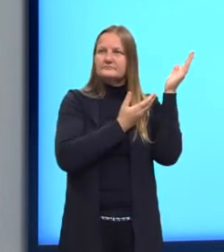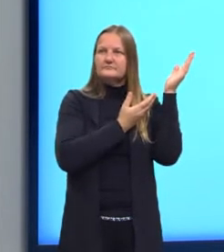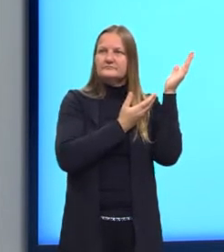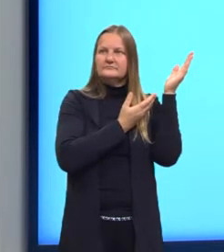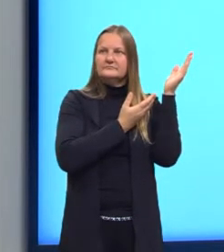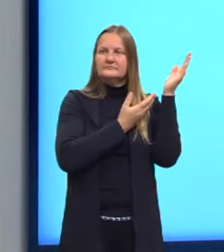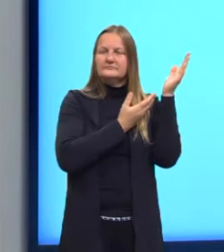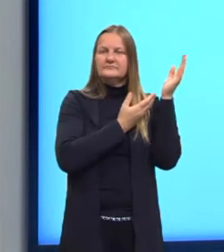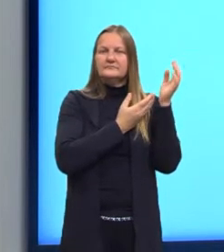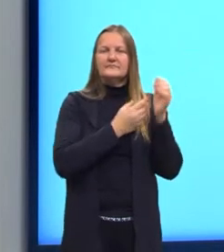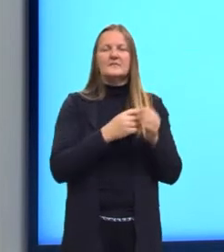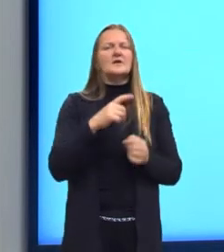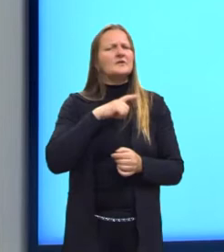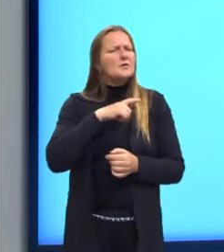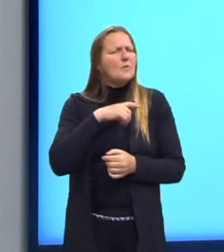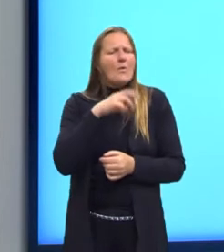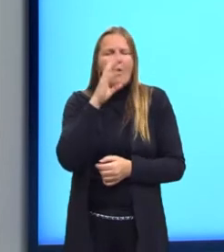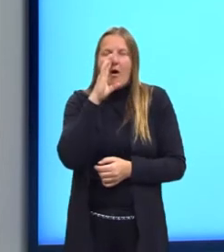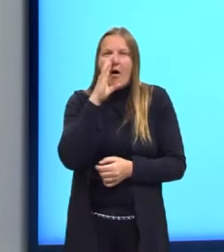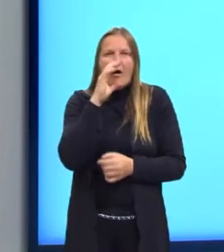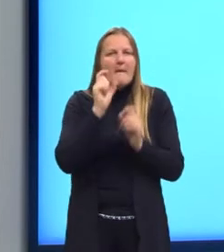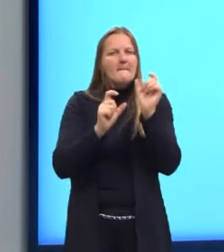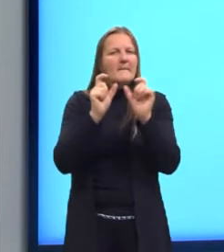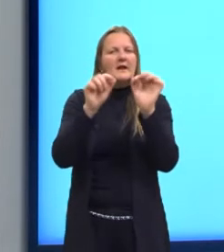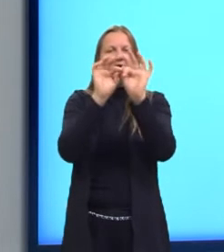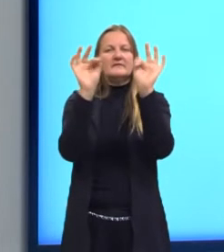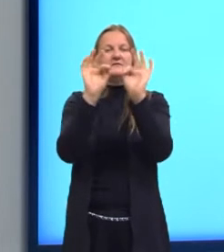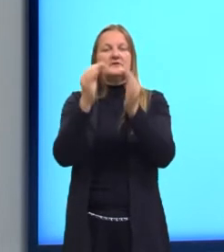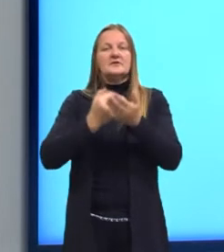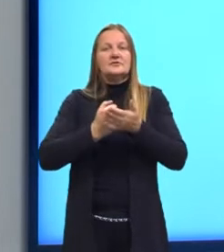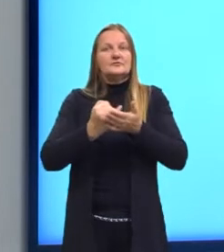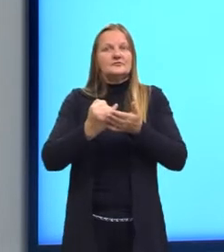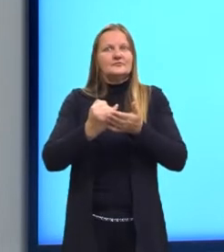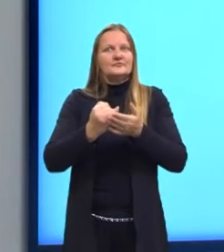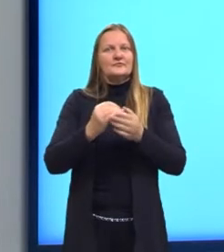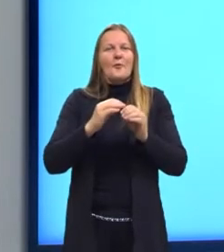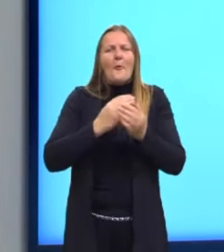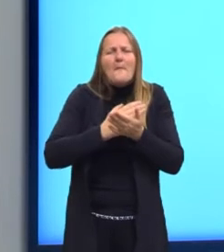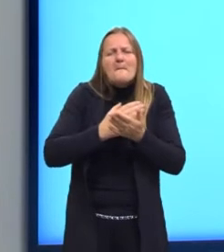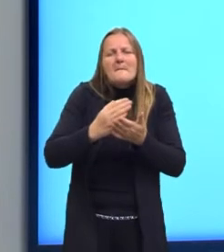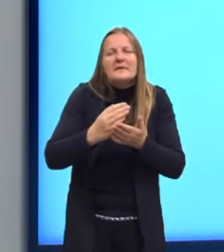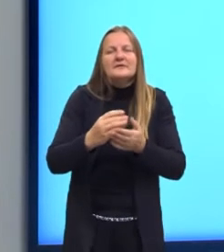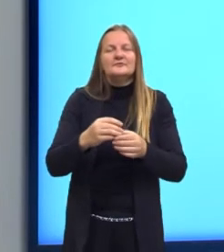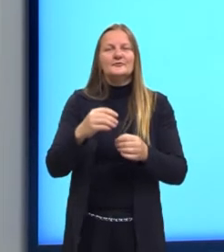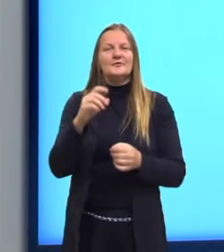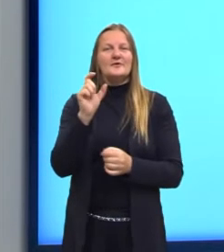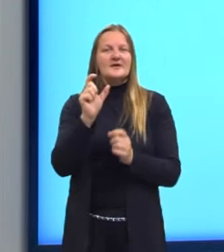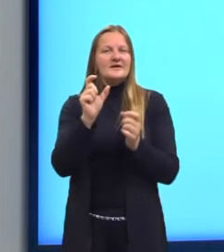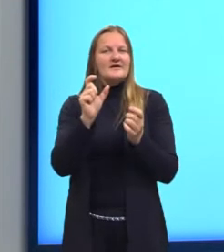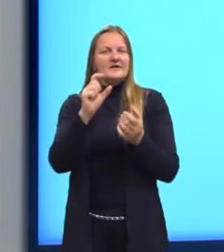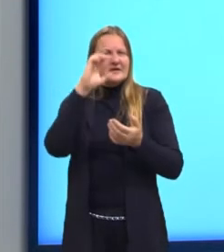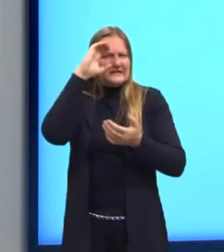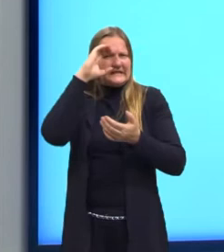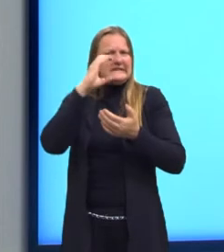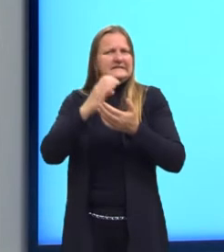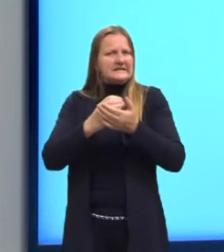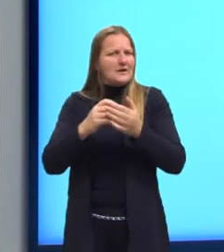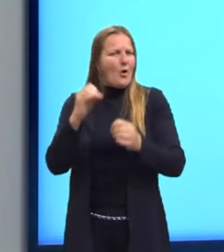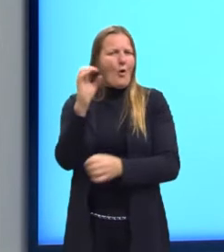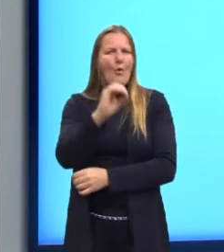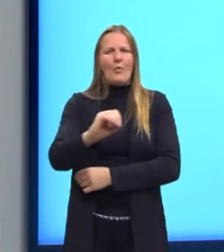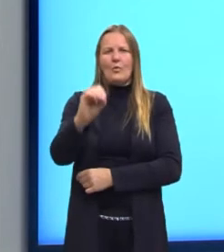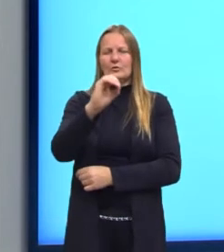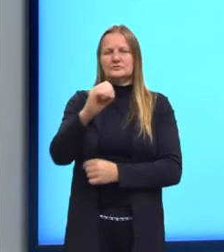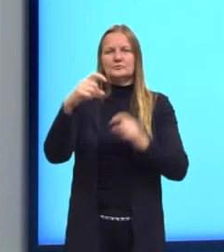repertório cultural como frase inicial da introdução tem tese contendo o tema e